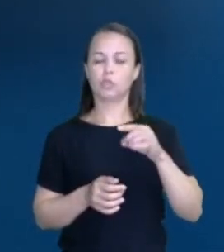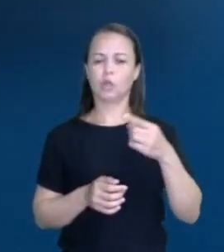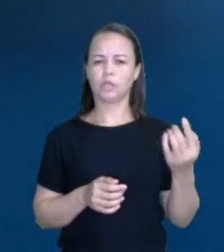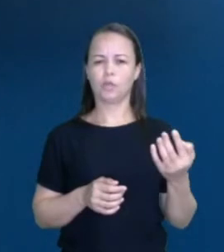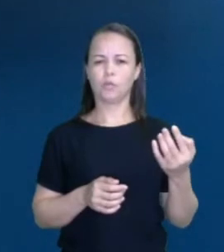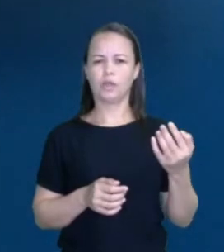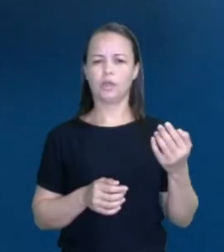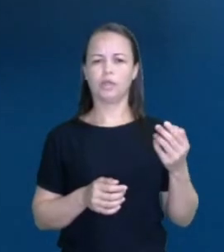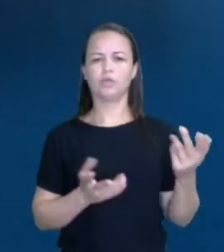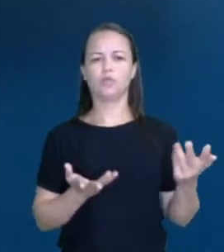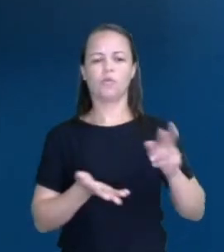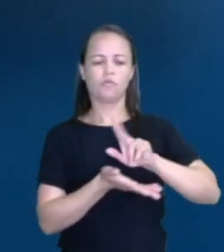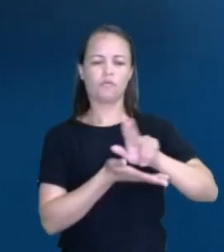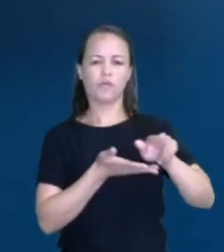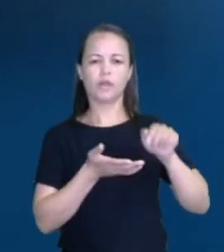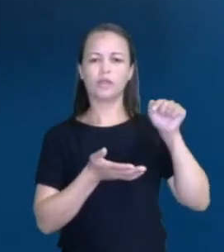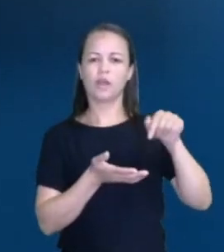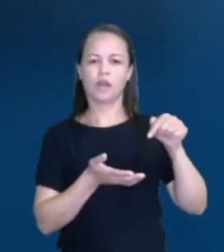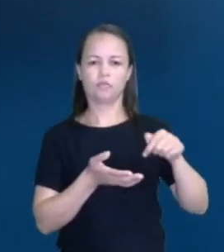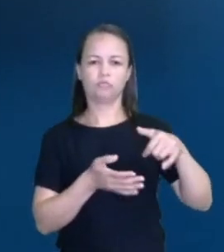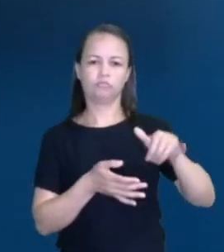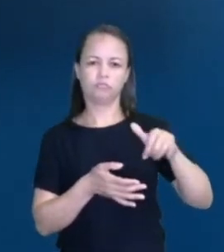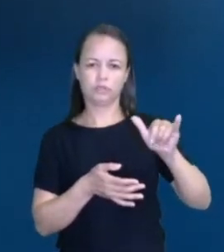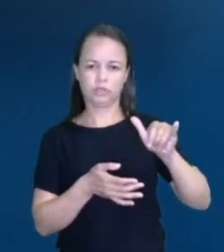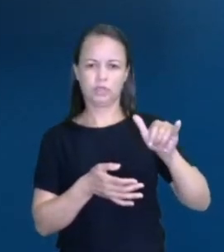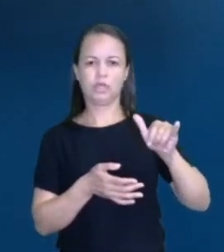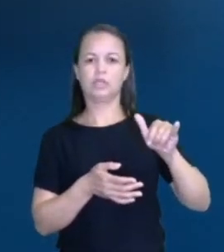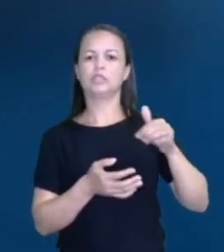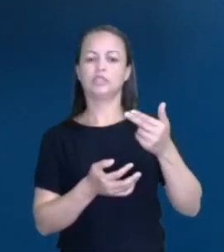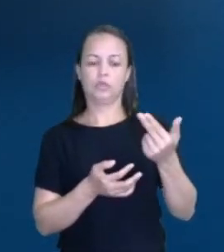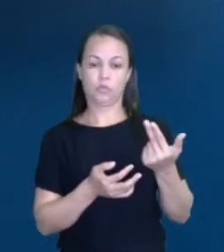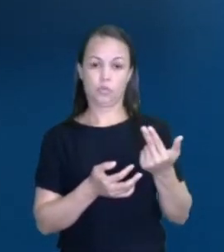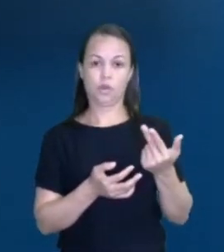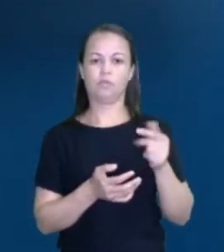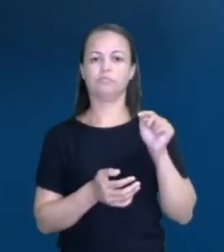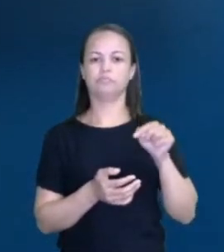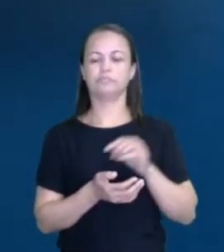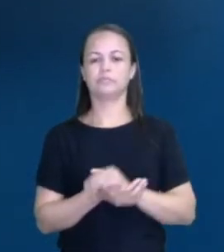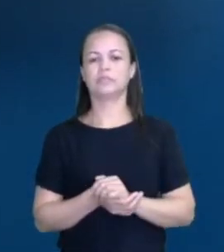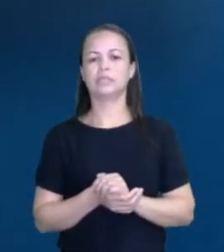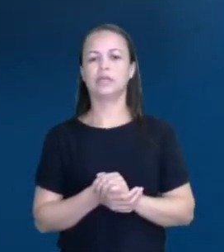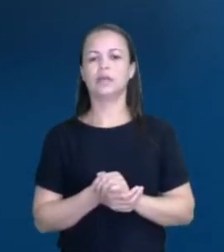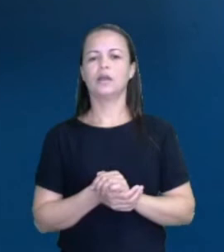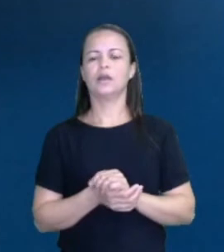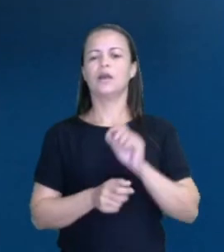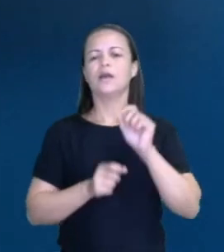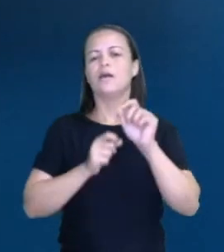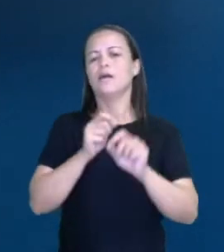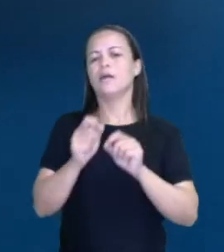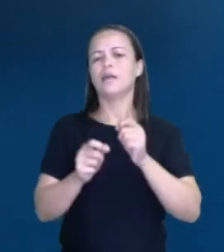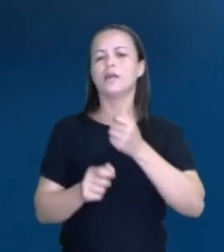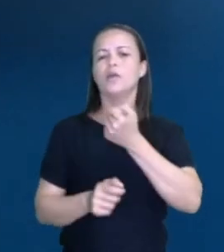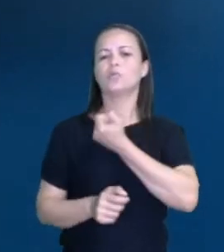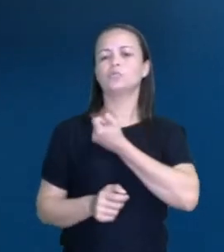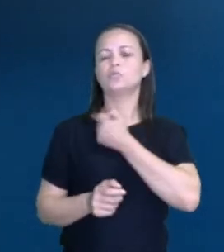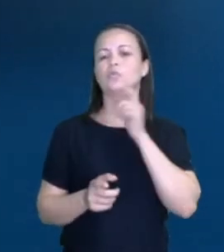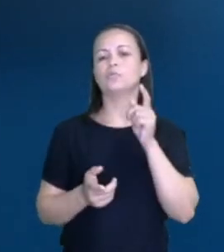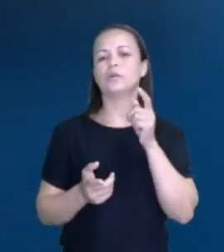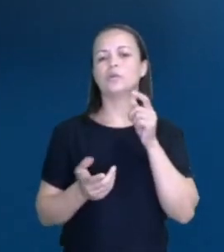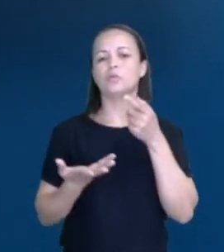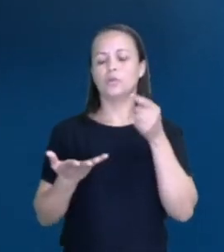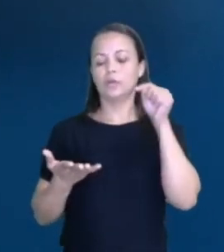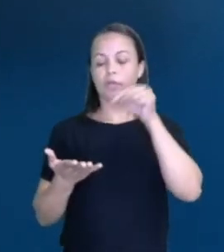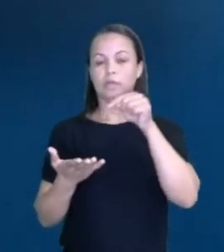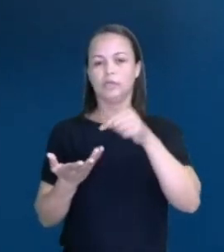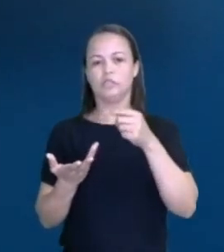a variável, apenas ele, então já fecho o meu sinalzinho de igual. Quem é o número? Quem é o termo independente que